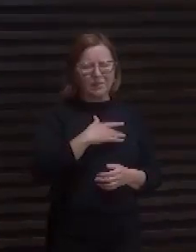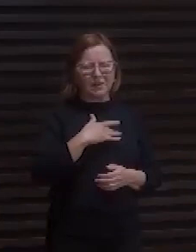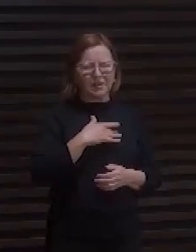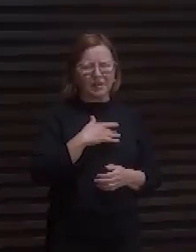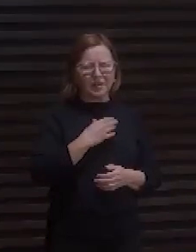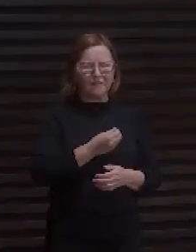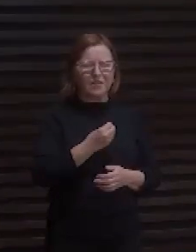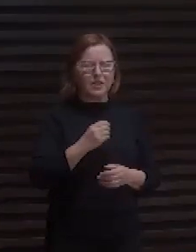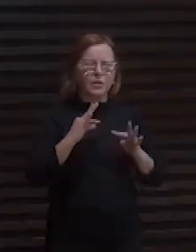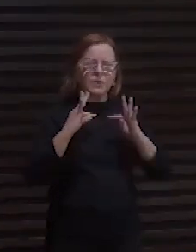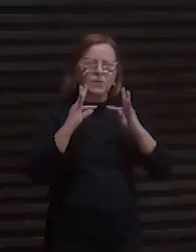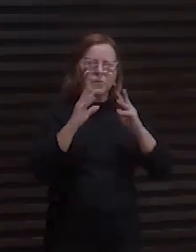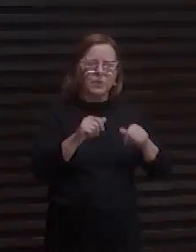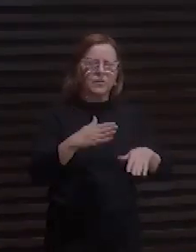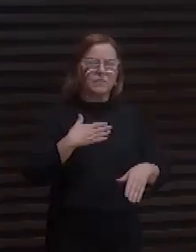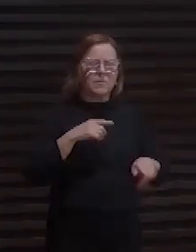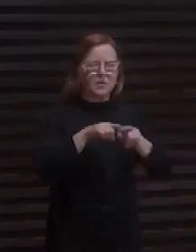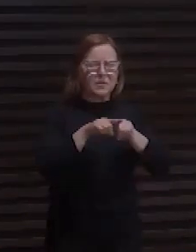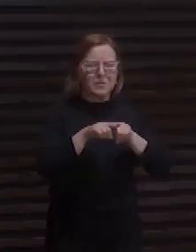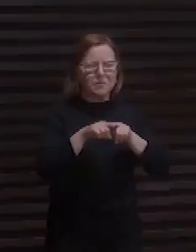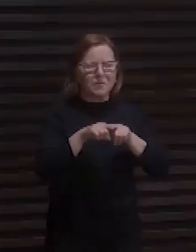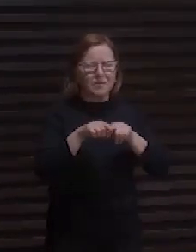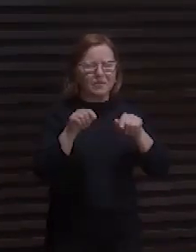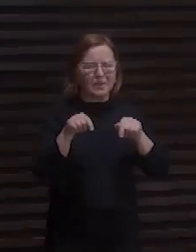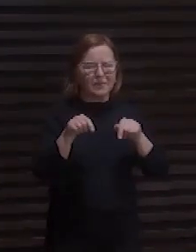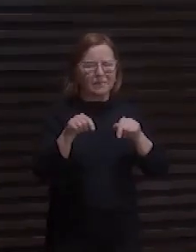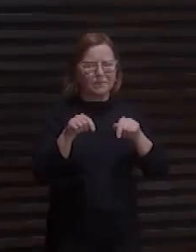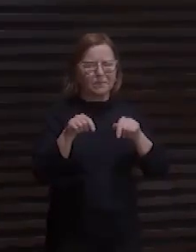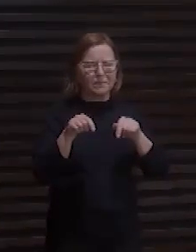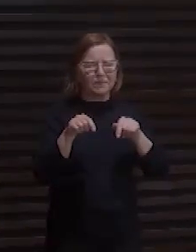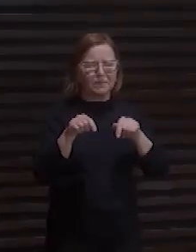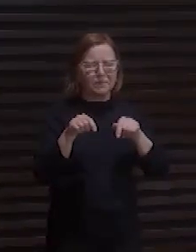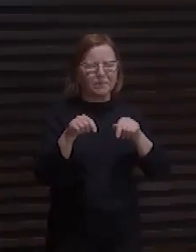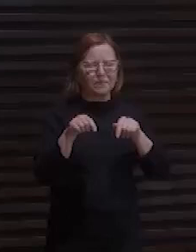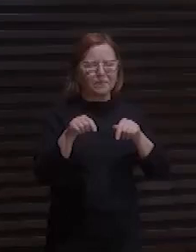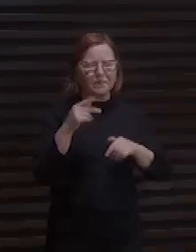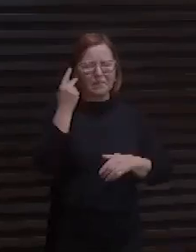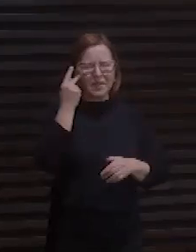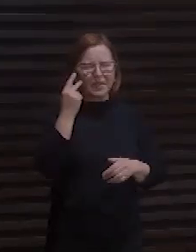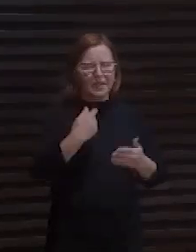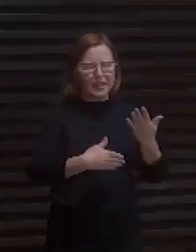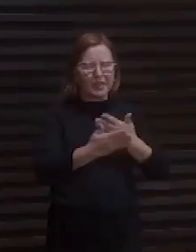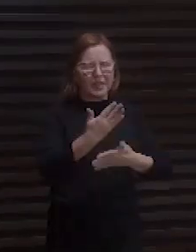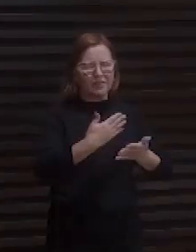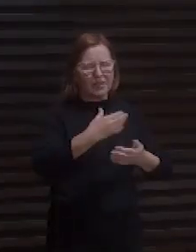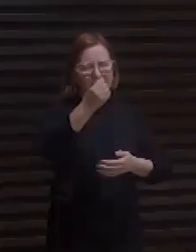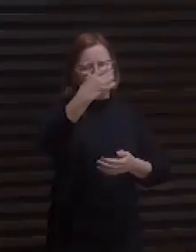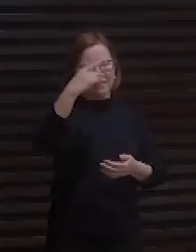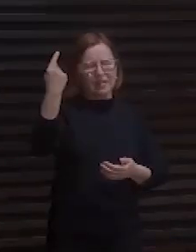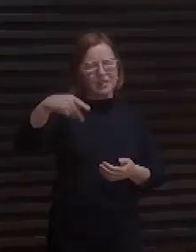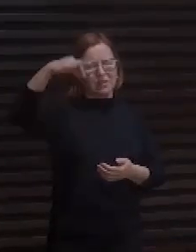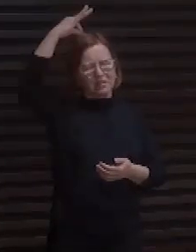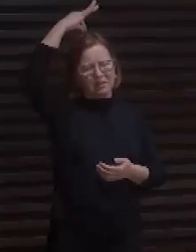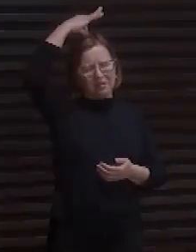de todos os meus irmãos aqui, para que, por meio da revelação do Teu